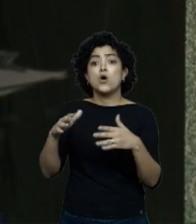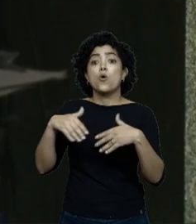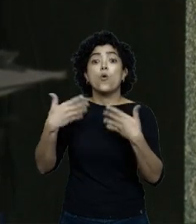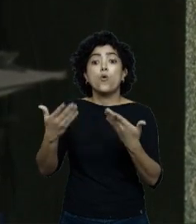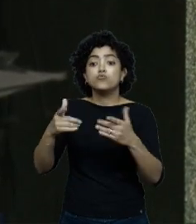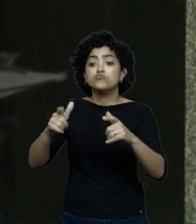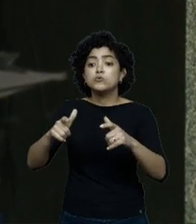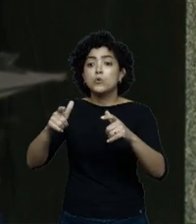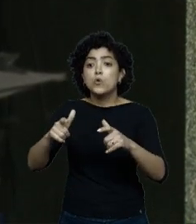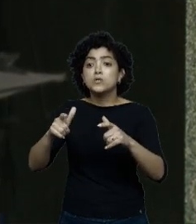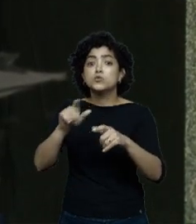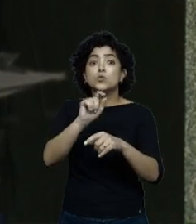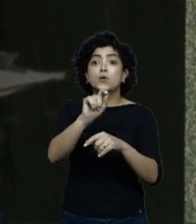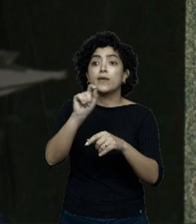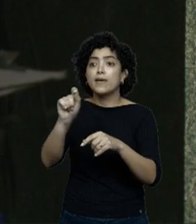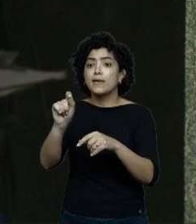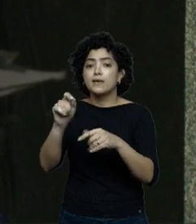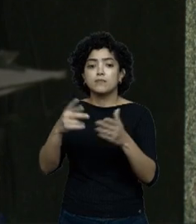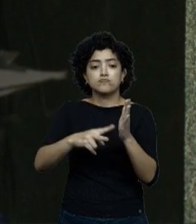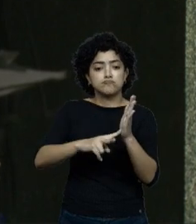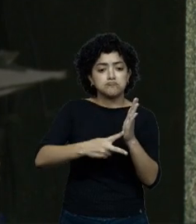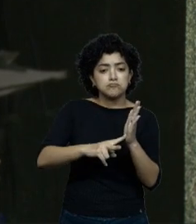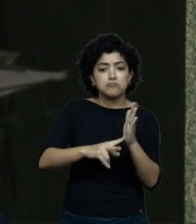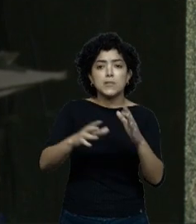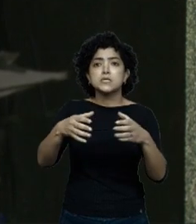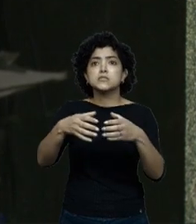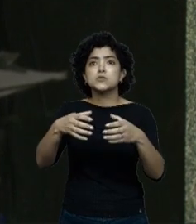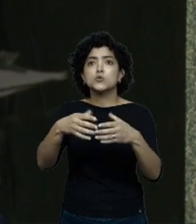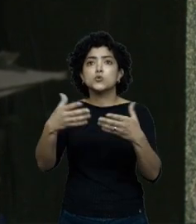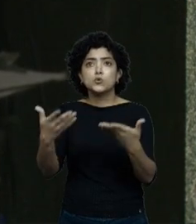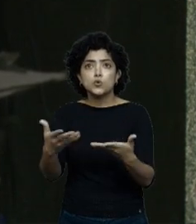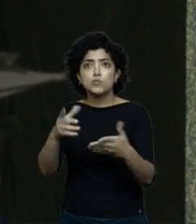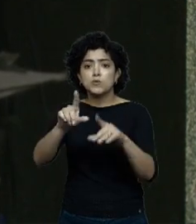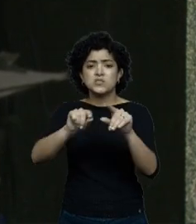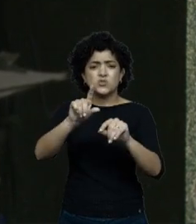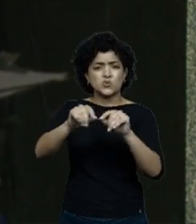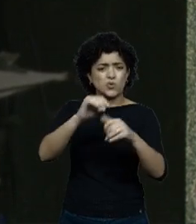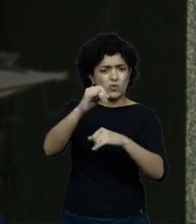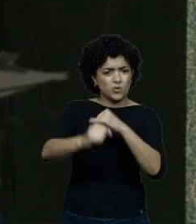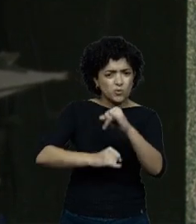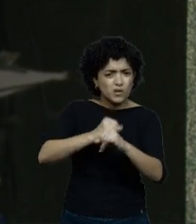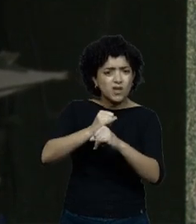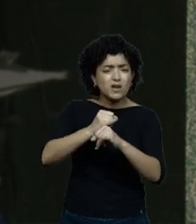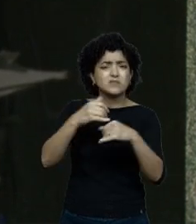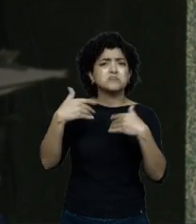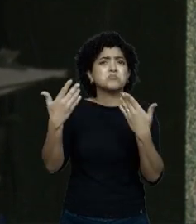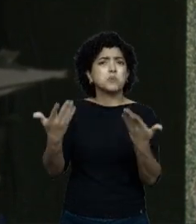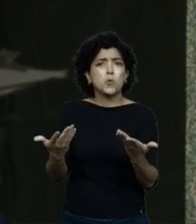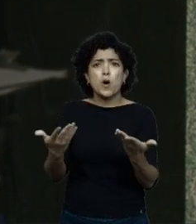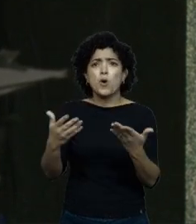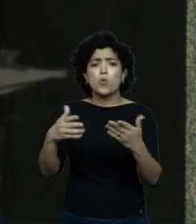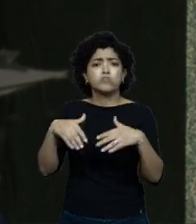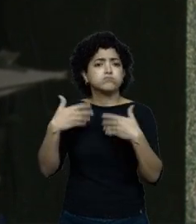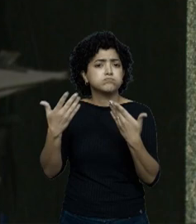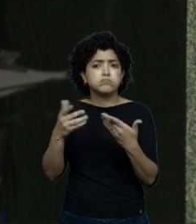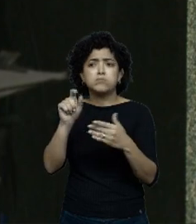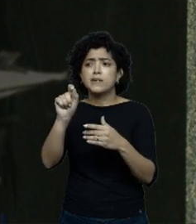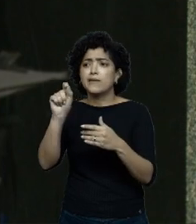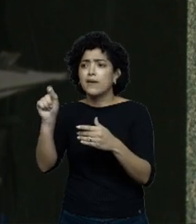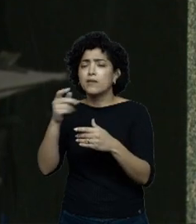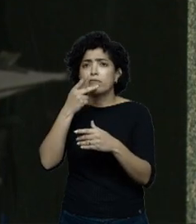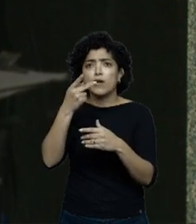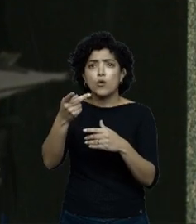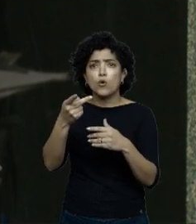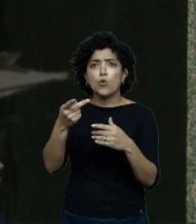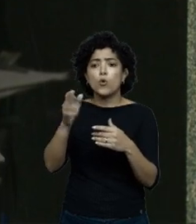quem e de que maneira esse sindicato e essa categoria disse que queria escolher online em qual espaço quando e quem foi e